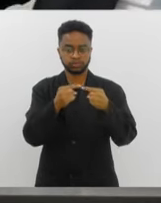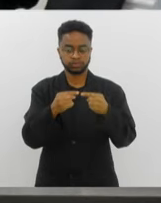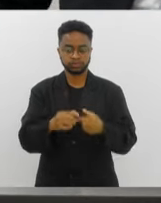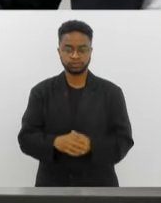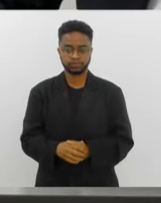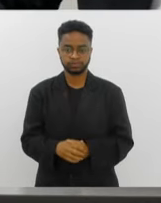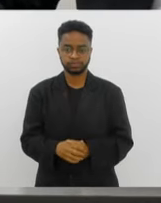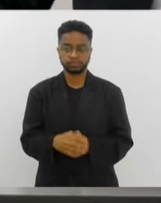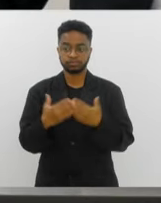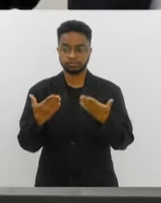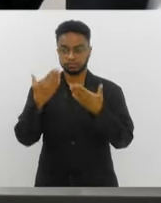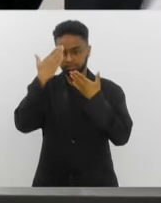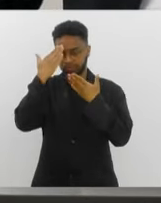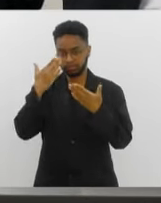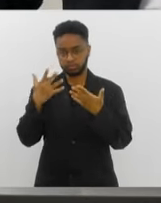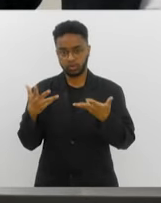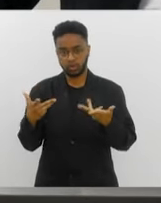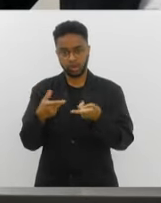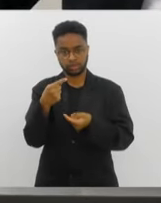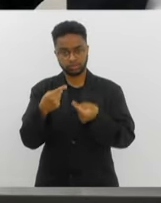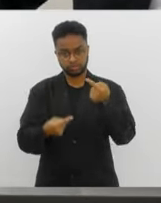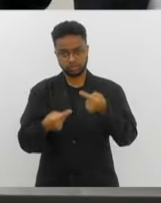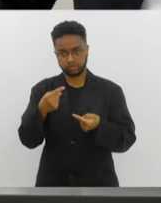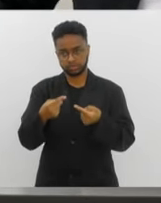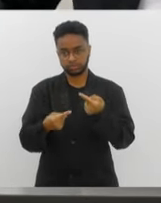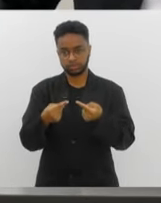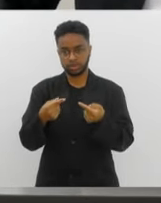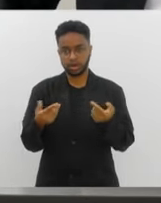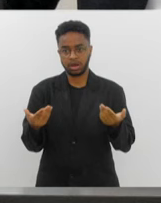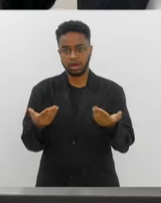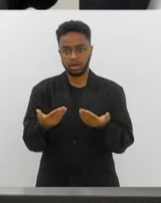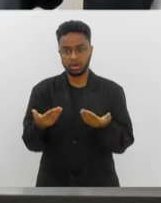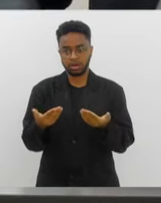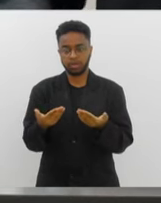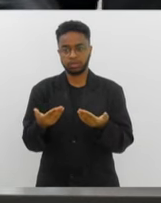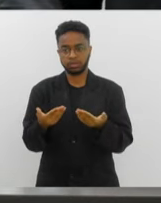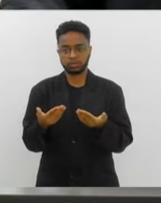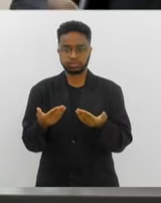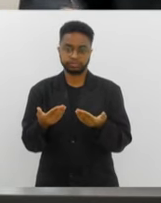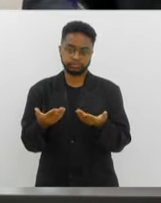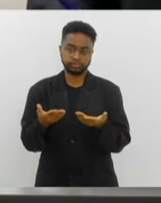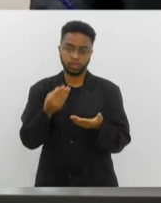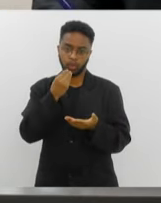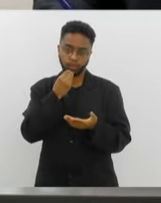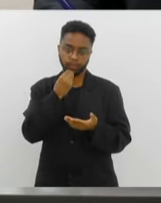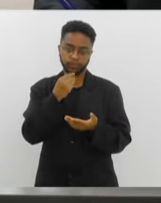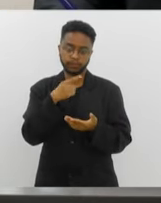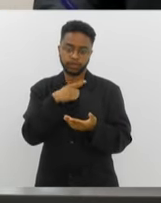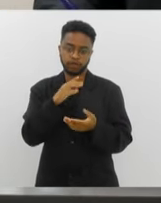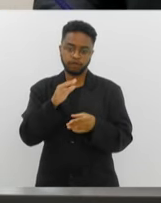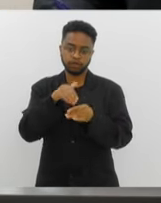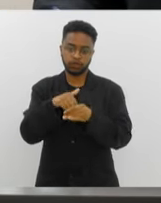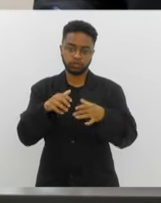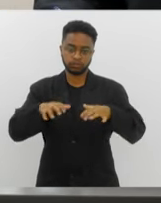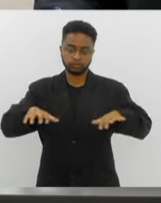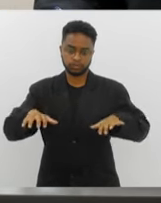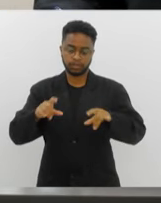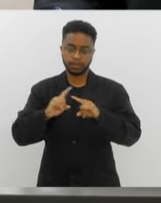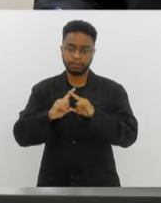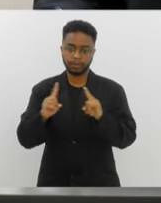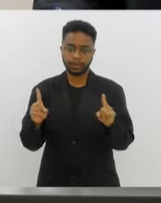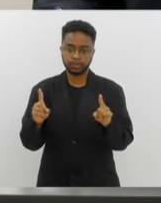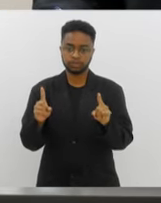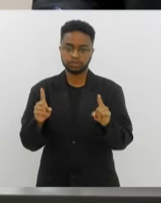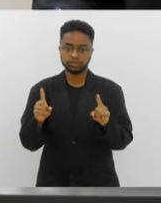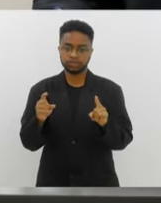Então, agradeço a qualidade da discussão e a pertinência. Obviamente, será um voto dividido, mas